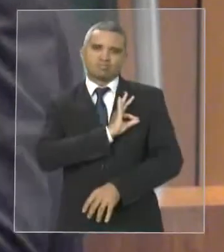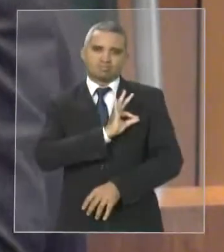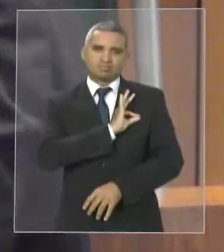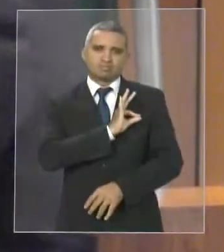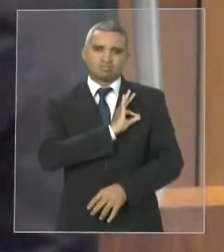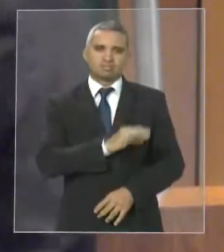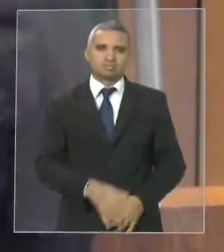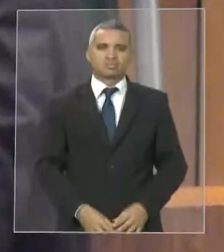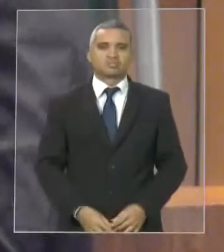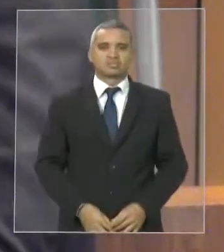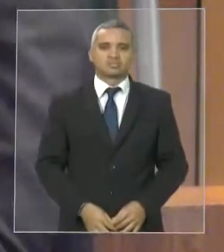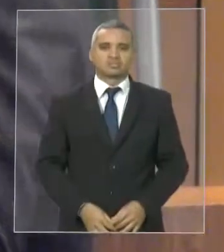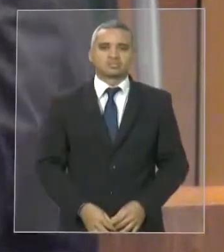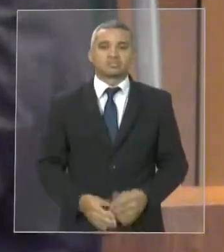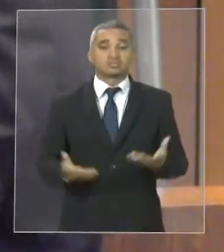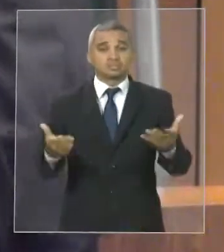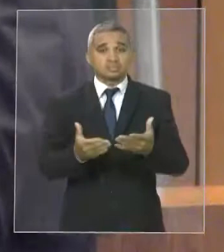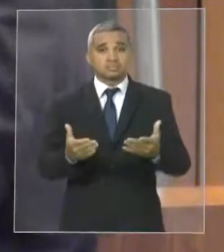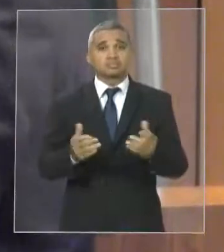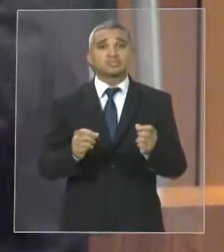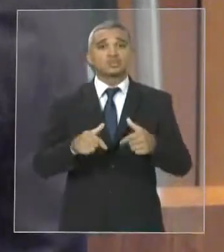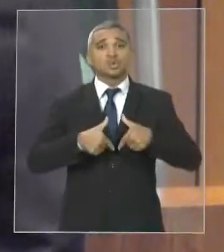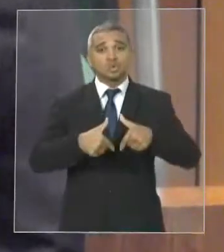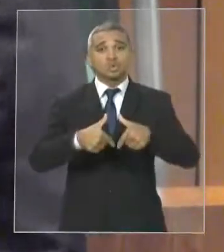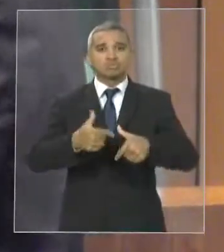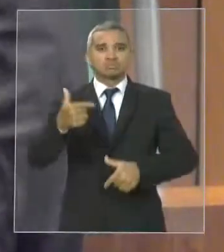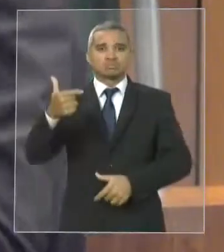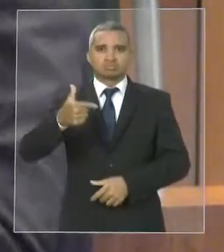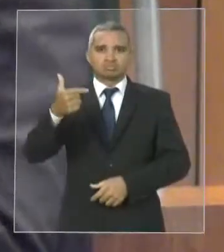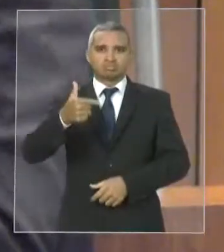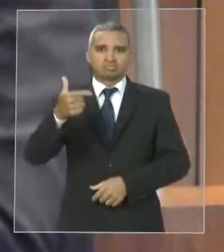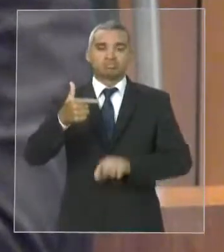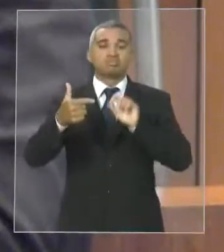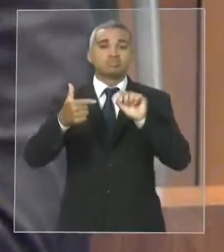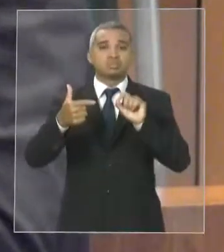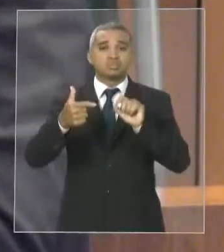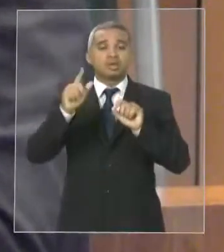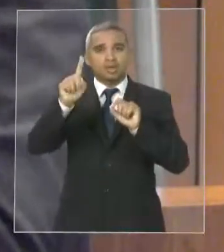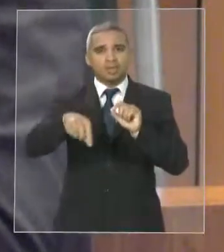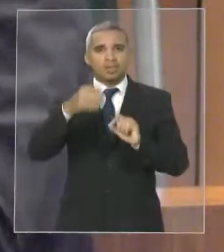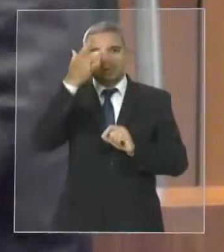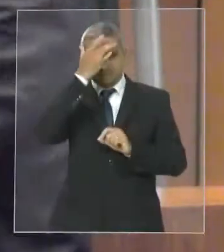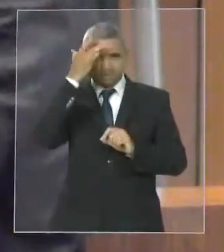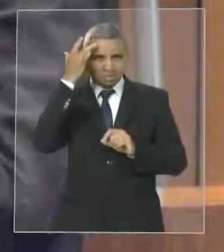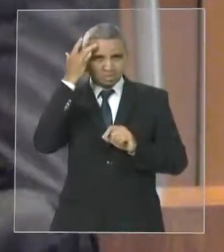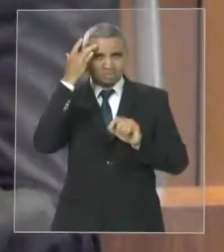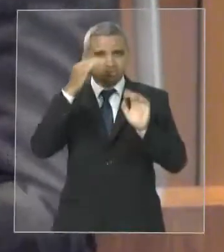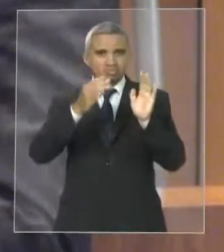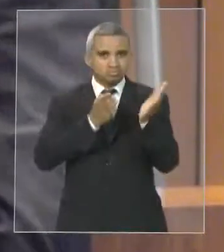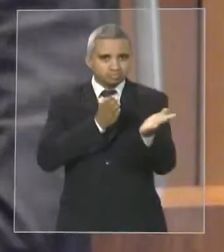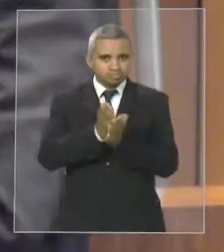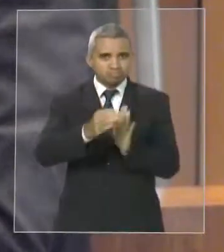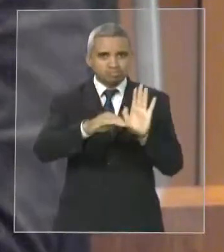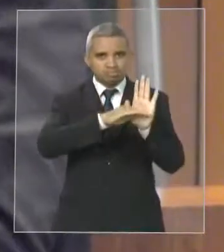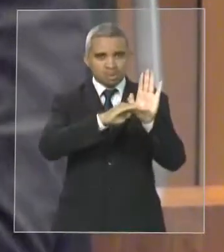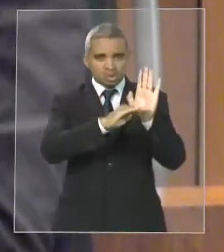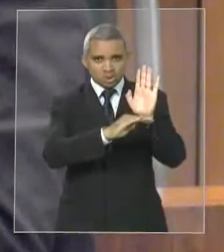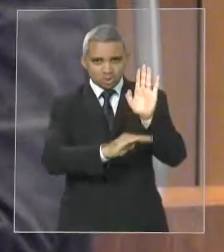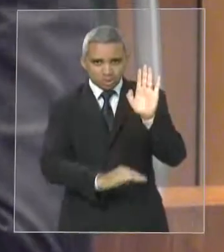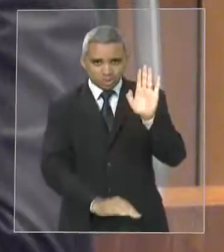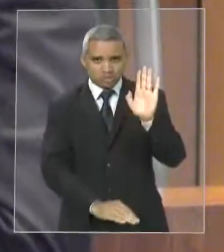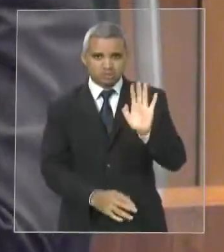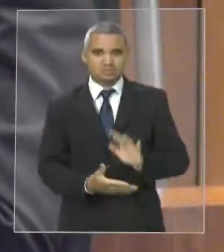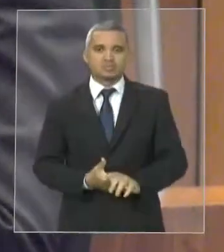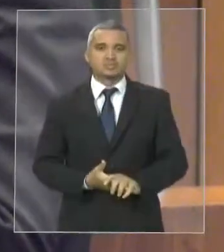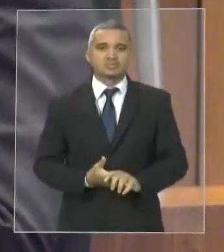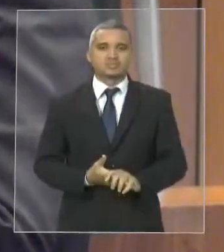Estamos diante de uma segunda luta, que é a luta dos excedentes. E um deputado que nos antecedeu disse